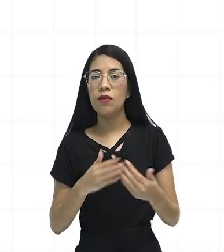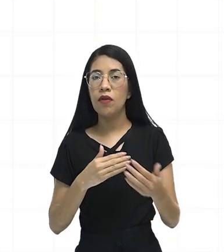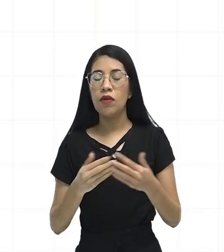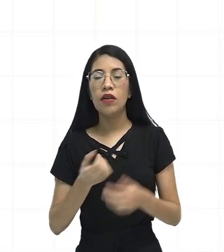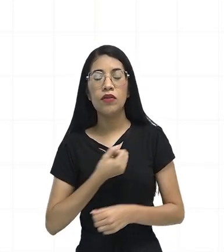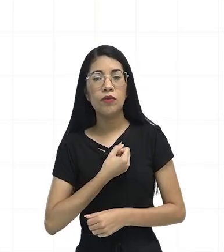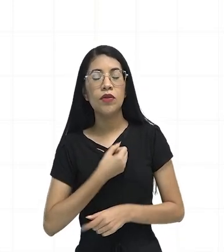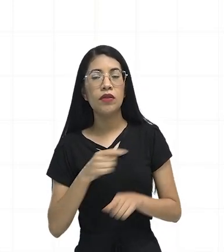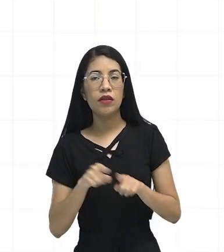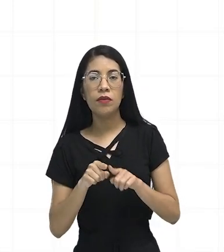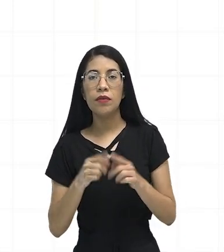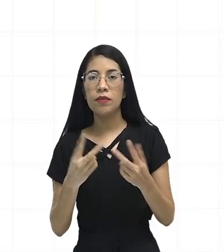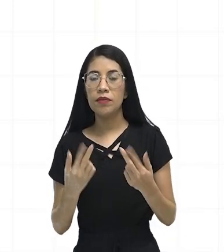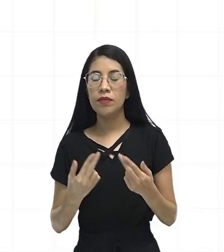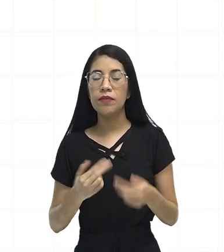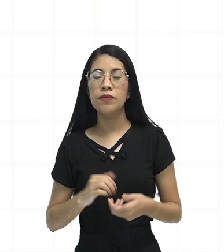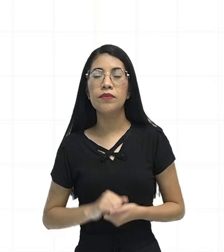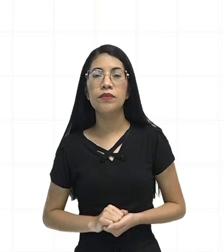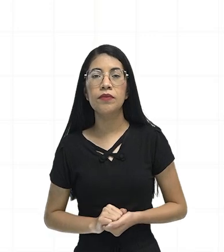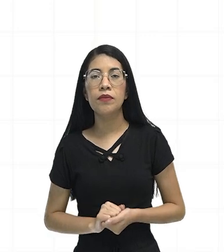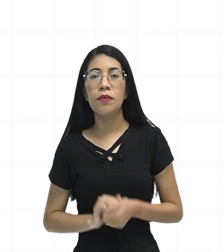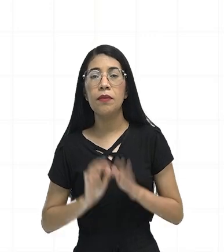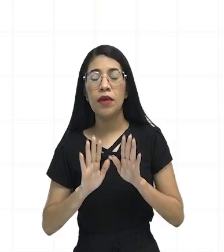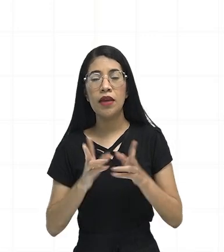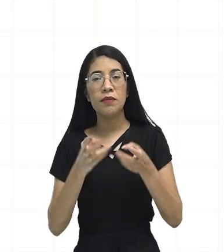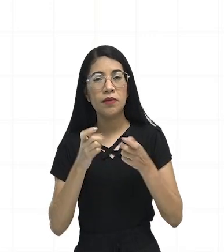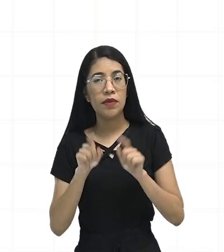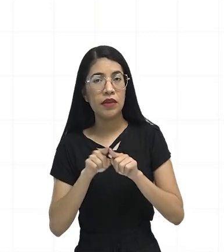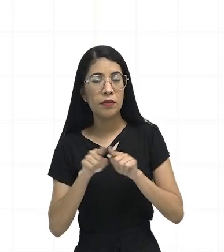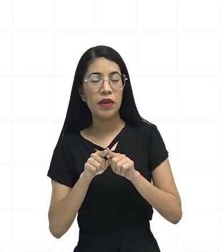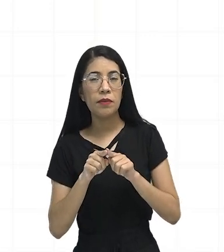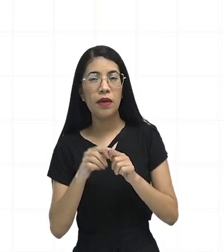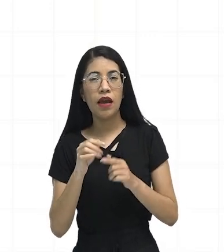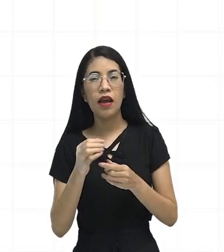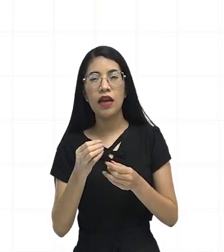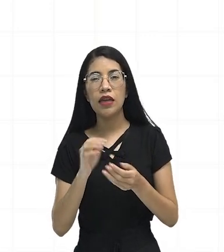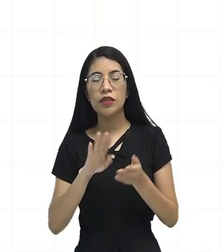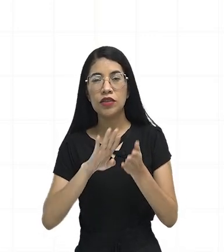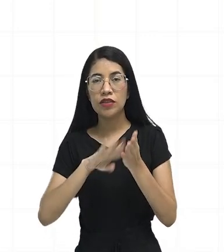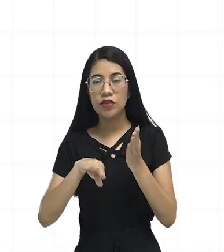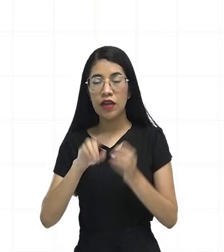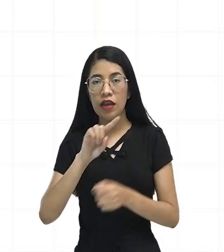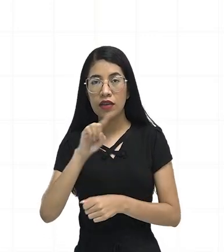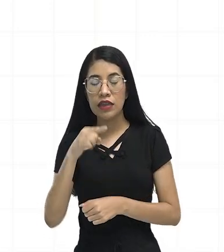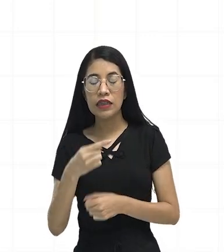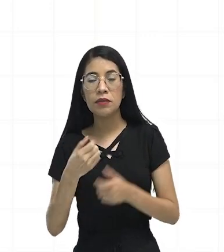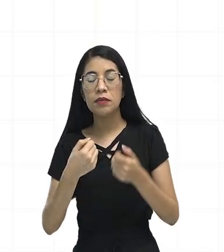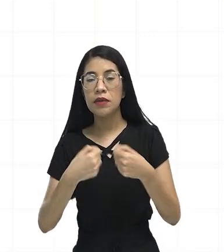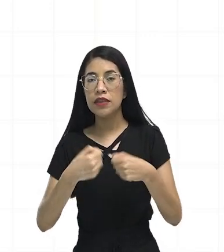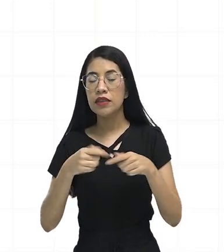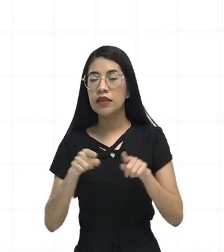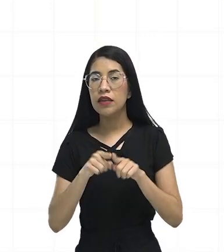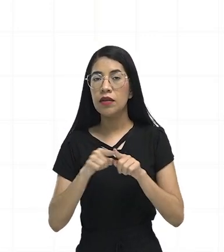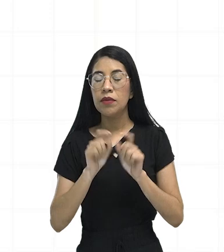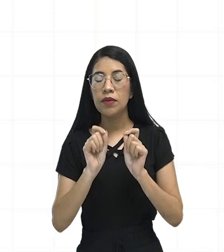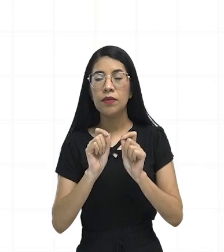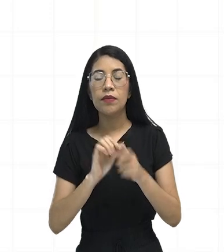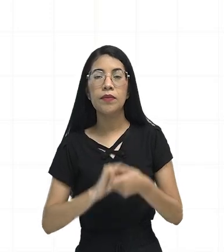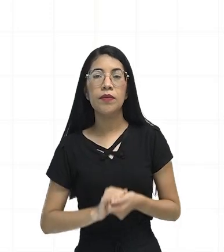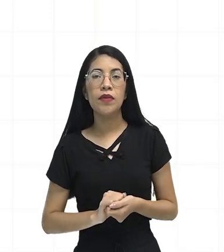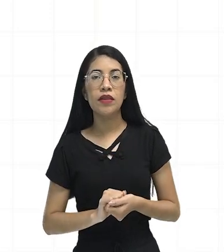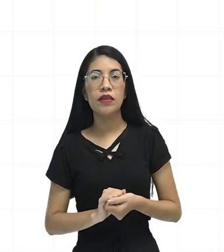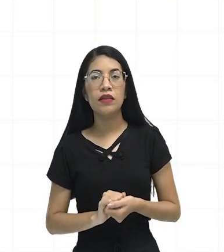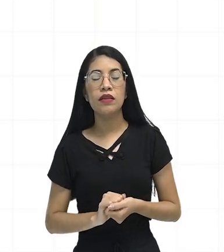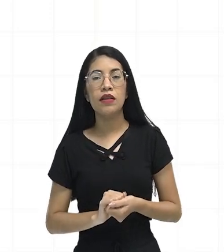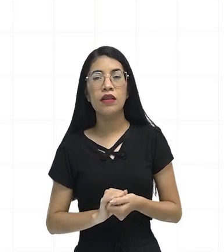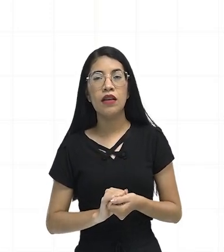número. Veja também que, para ignorarmos a vírgula, foi necessário andar